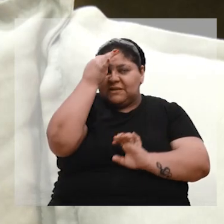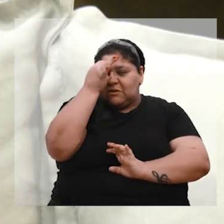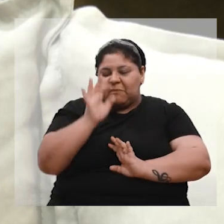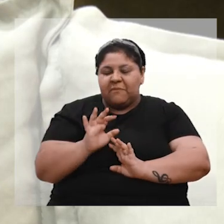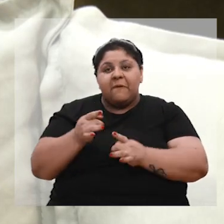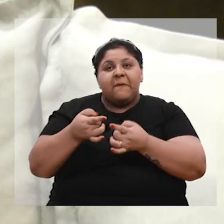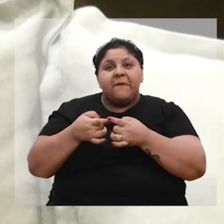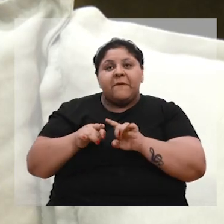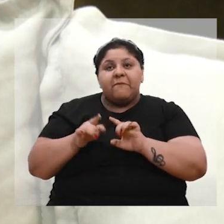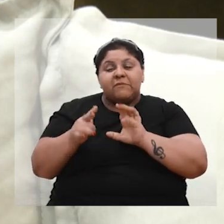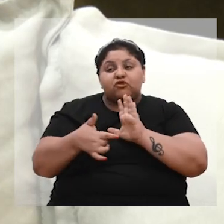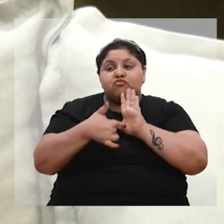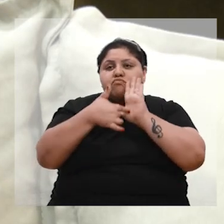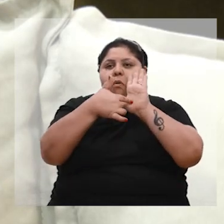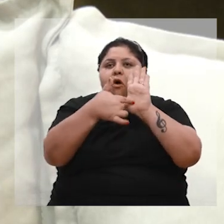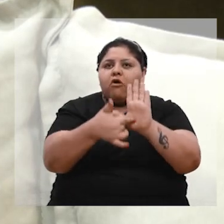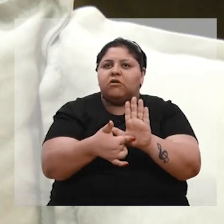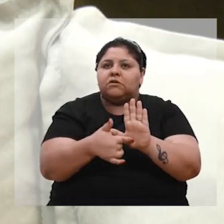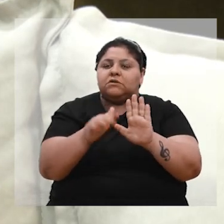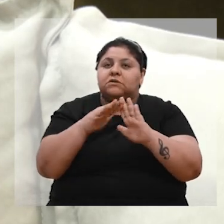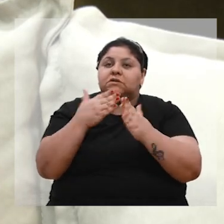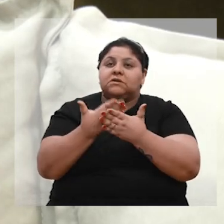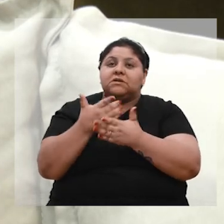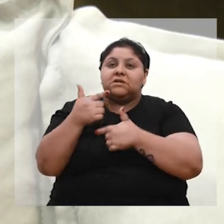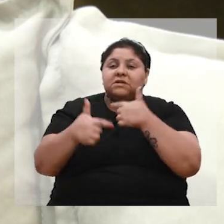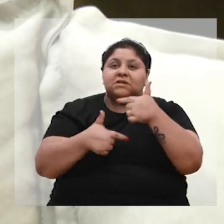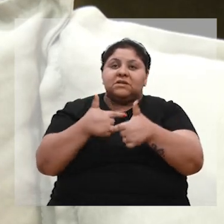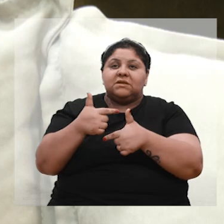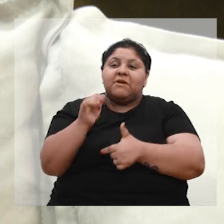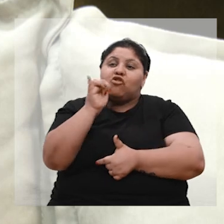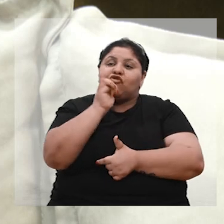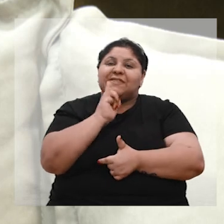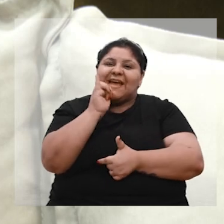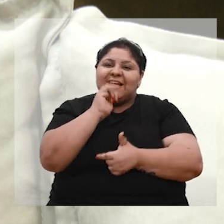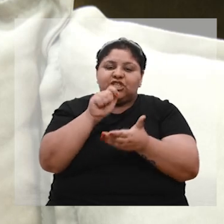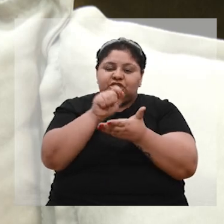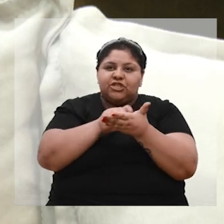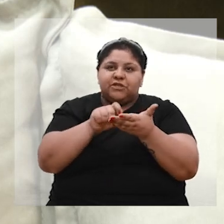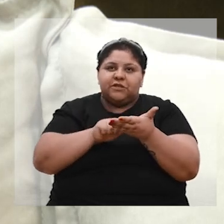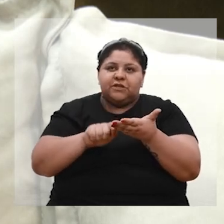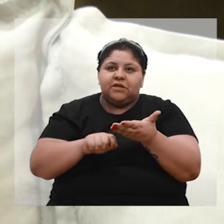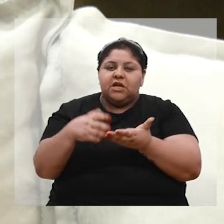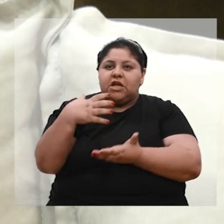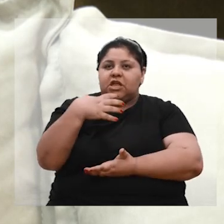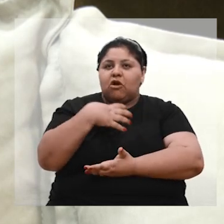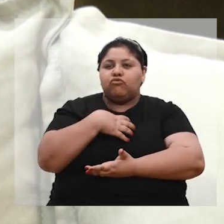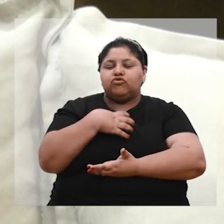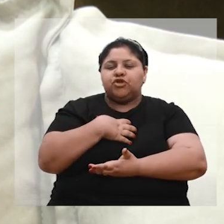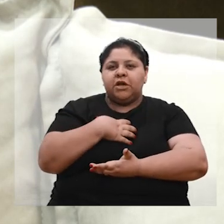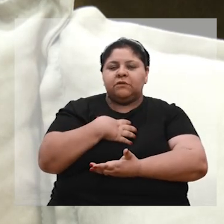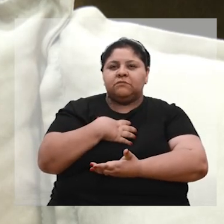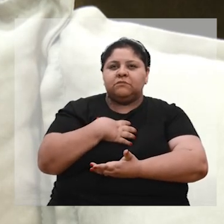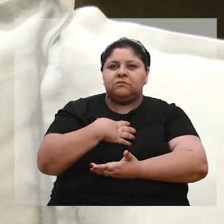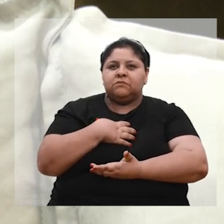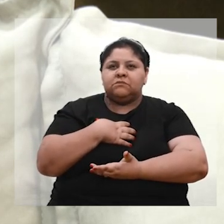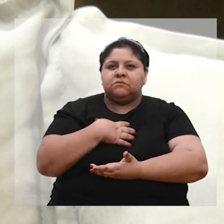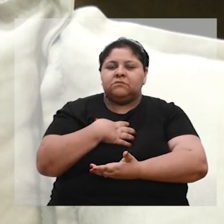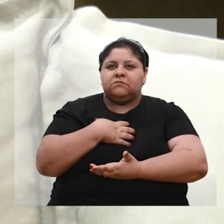não tem esse entendimento. Mas quando tu mostra ali, por exemplo, lá na escola a gente trabalha com teste da escrita, que é um portfólio que a gente